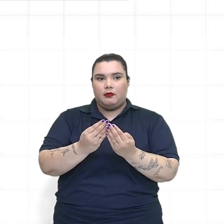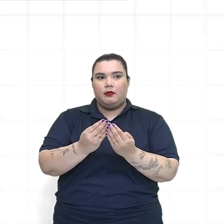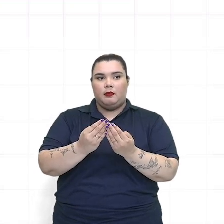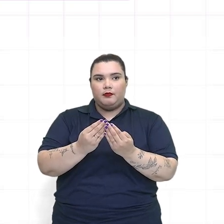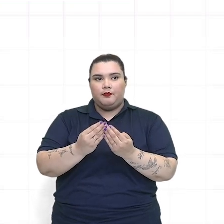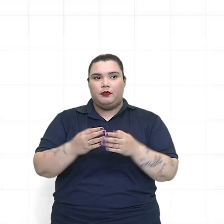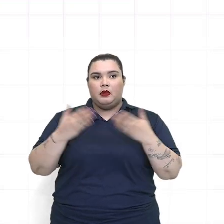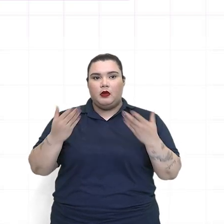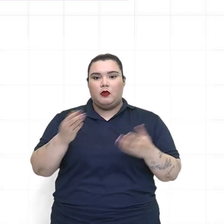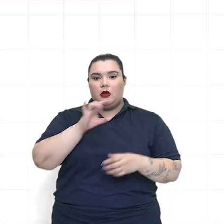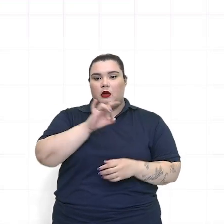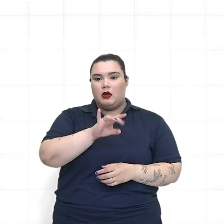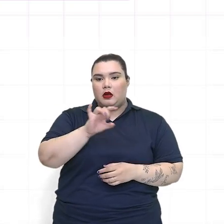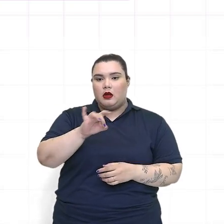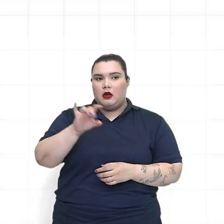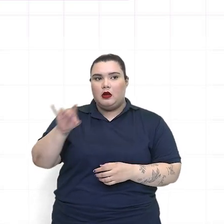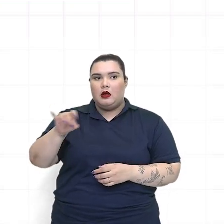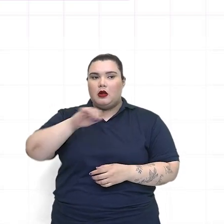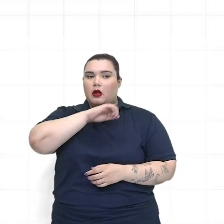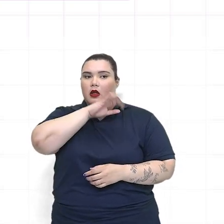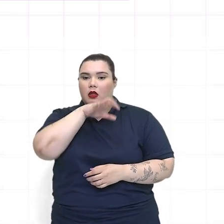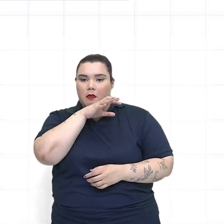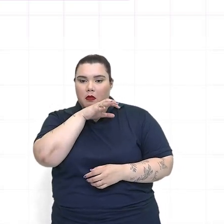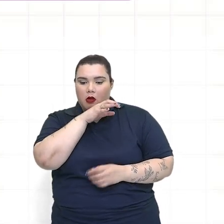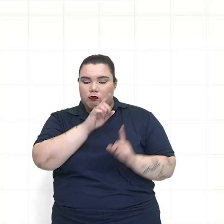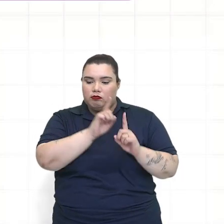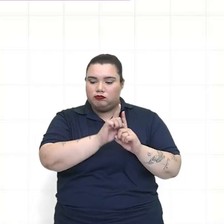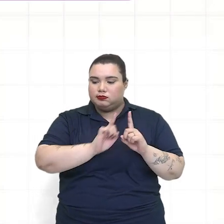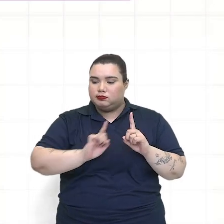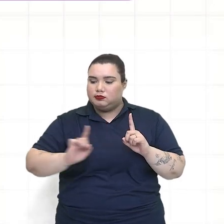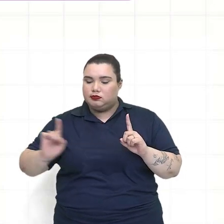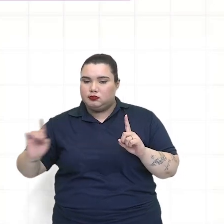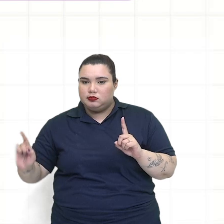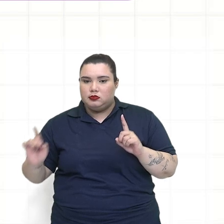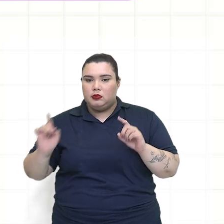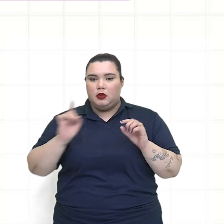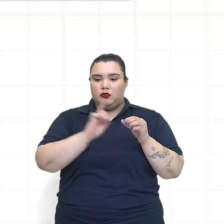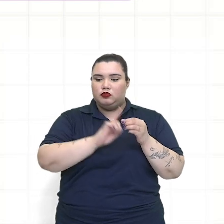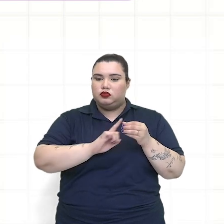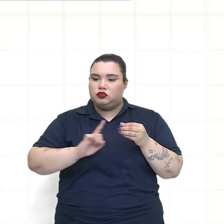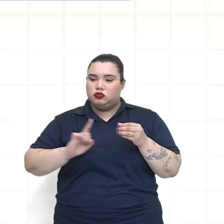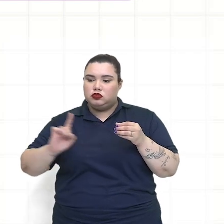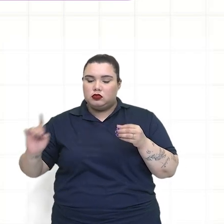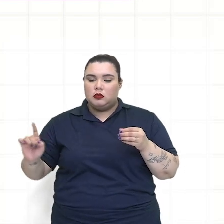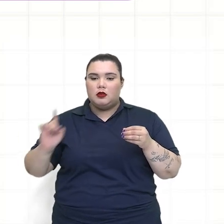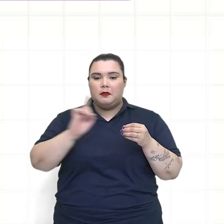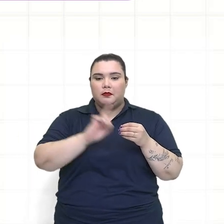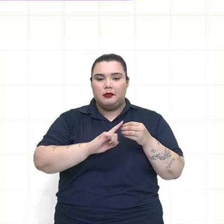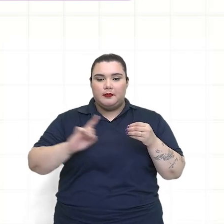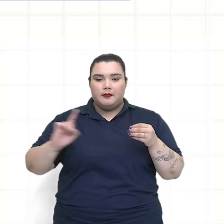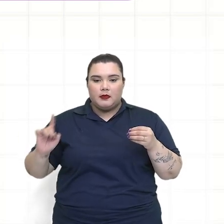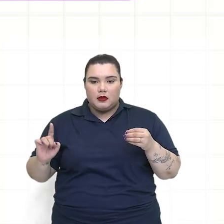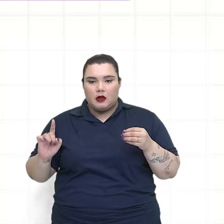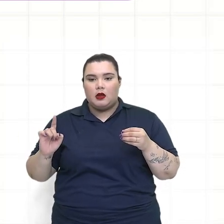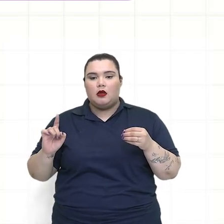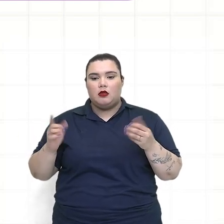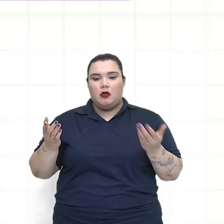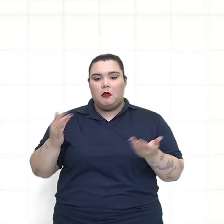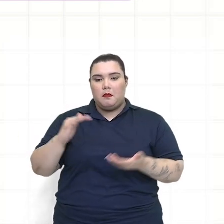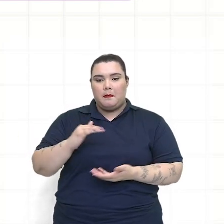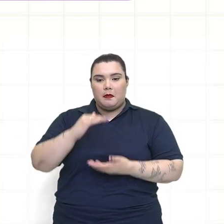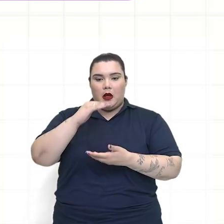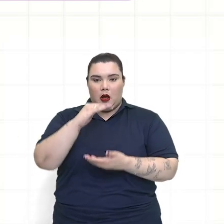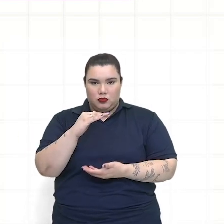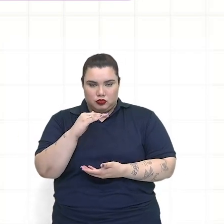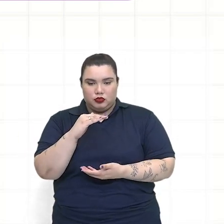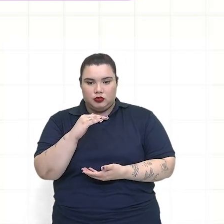para cada animal que saía, né, para o pastoreio, ele pegava uma cesta, um balde,